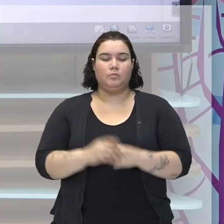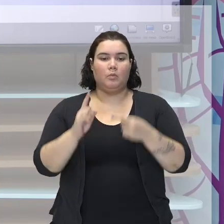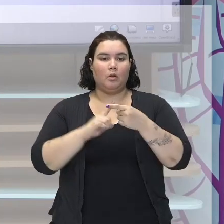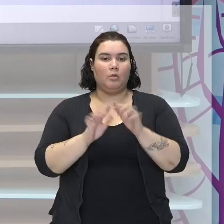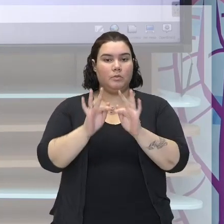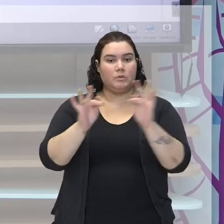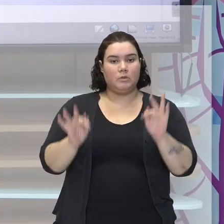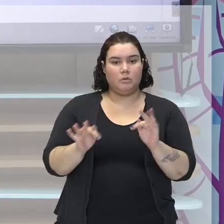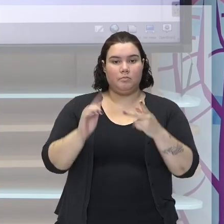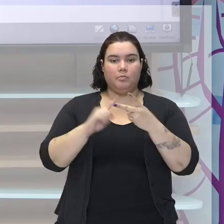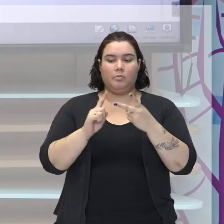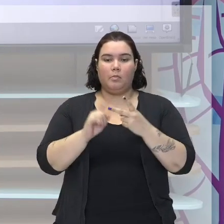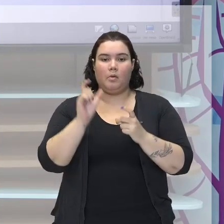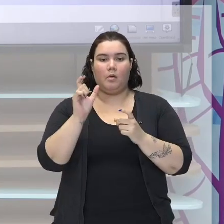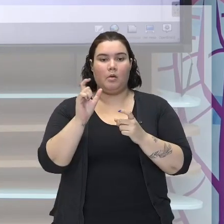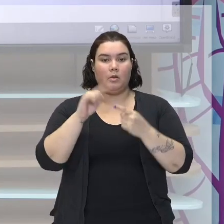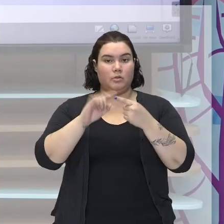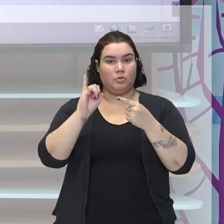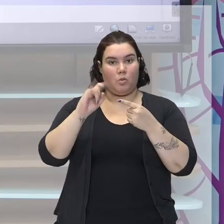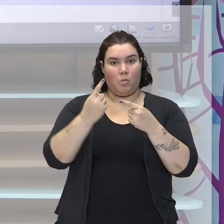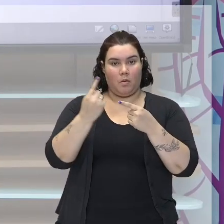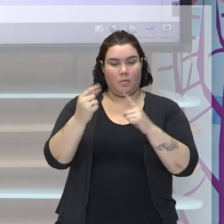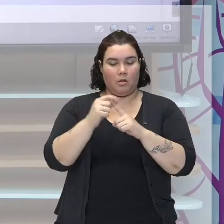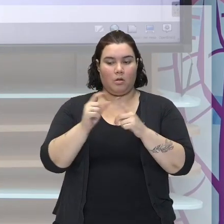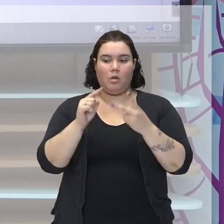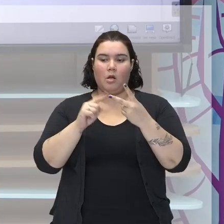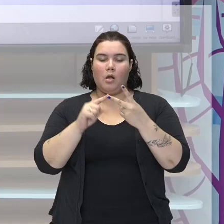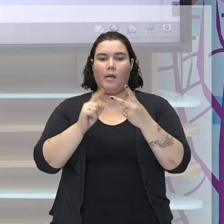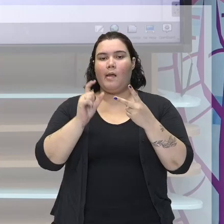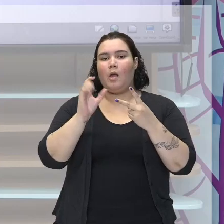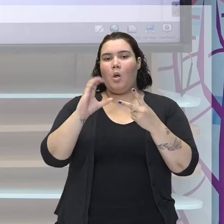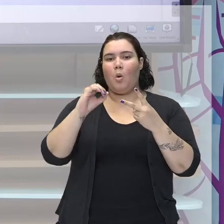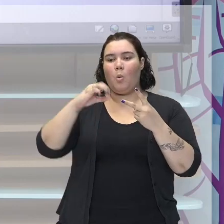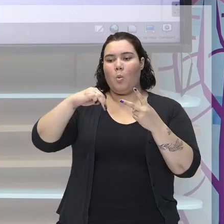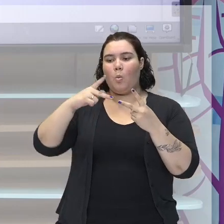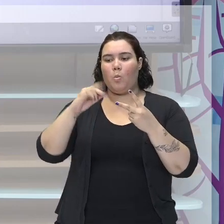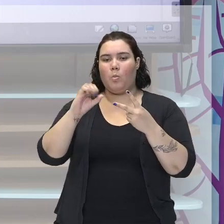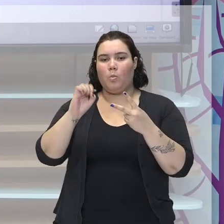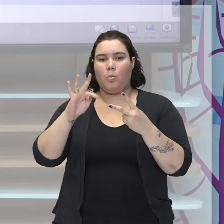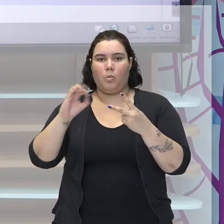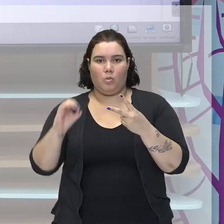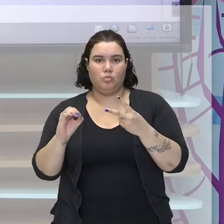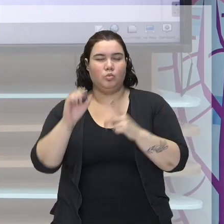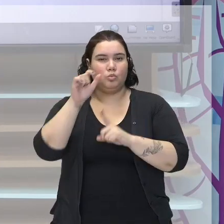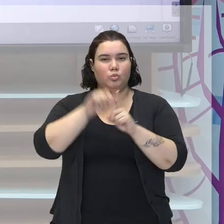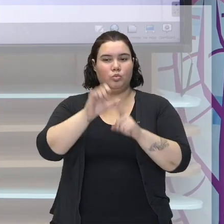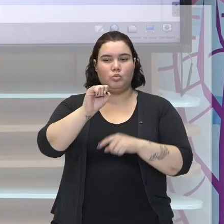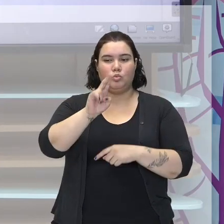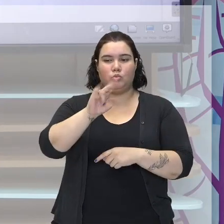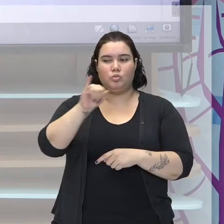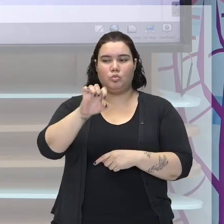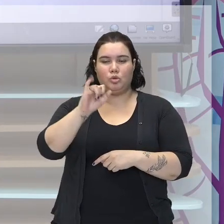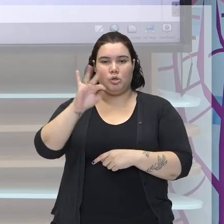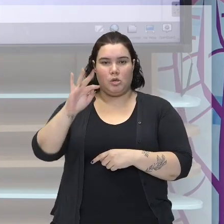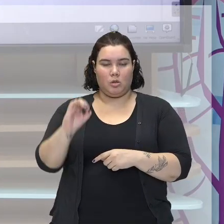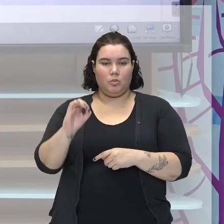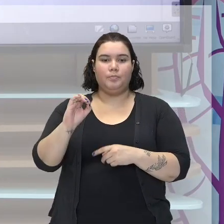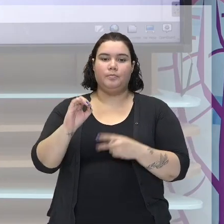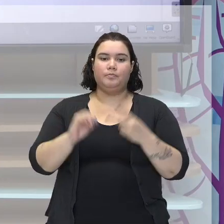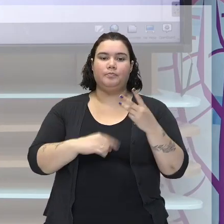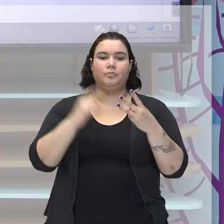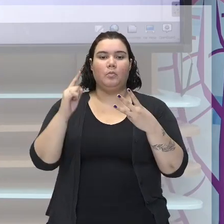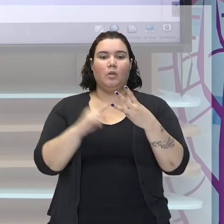sujeitos simples, se tiverem só um núcleo, sujeito composto, se forem com mais de um núcleo,